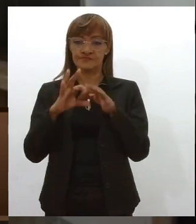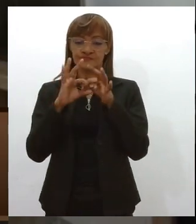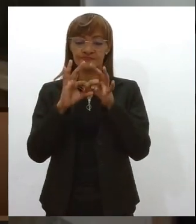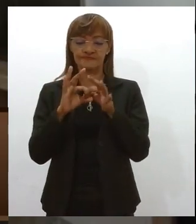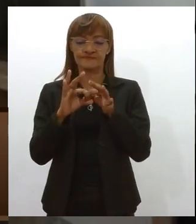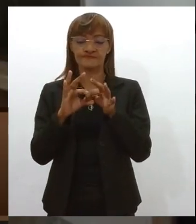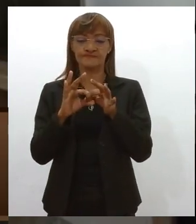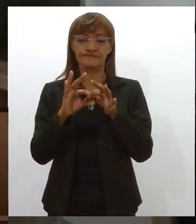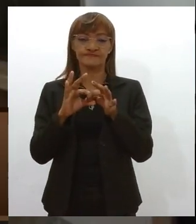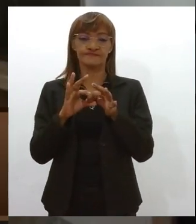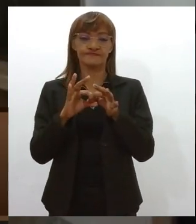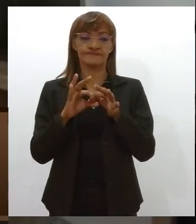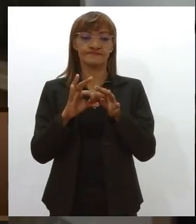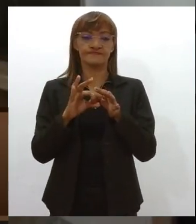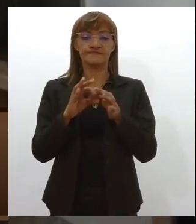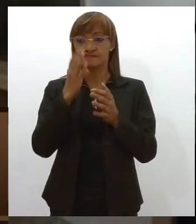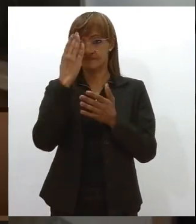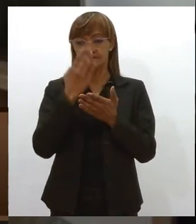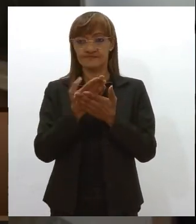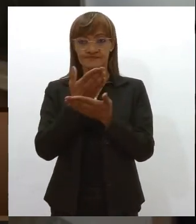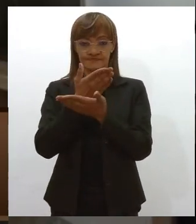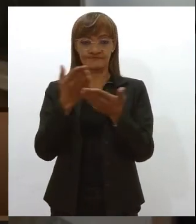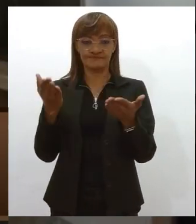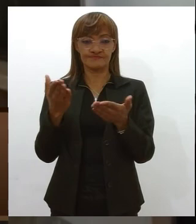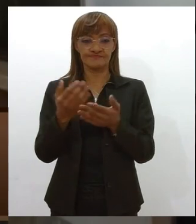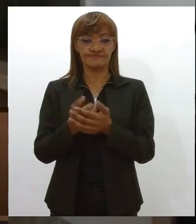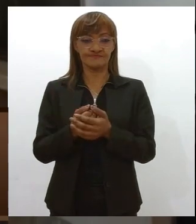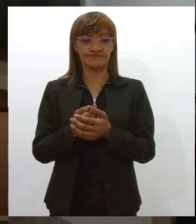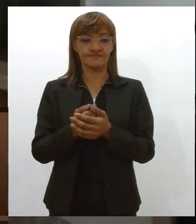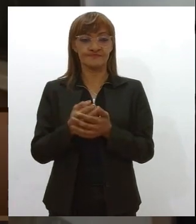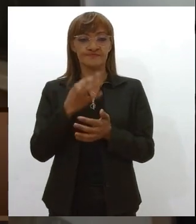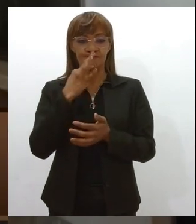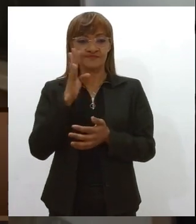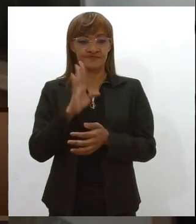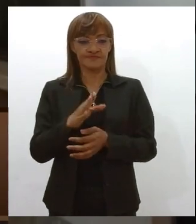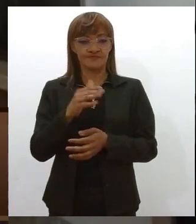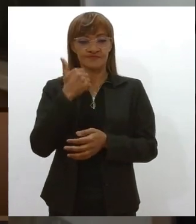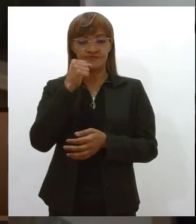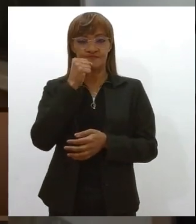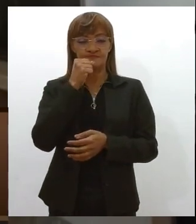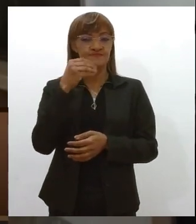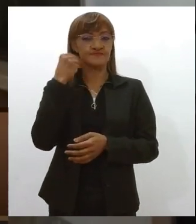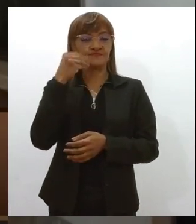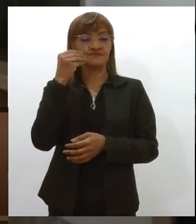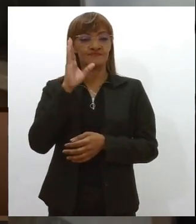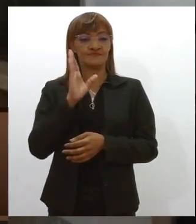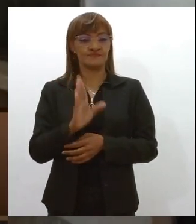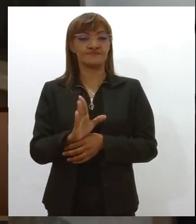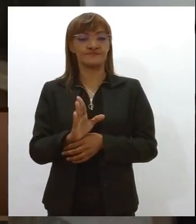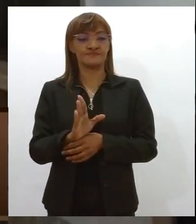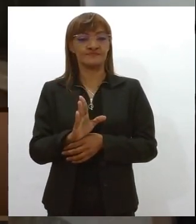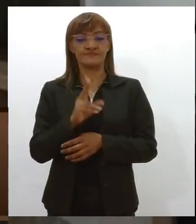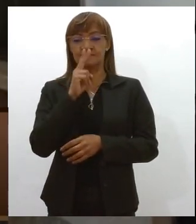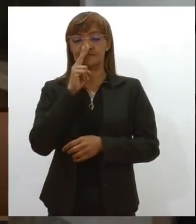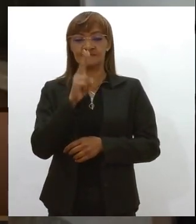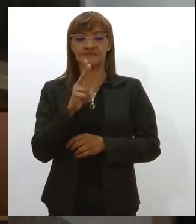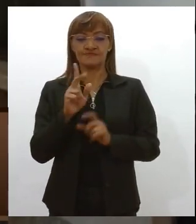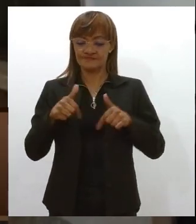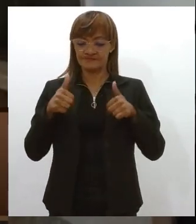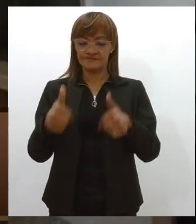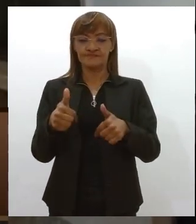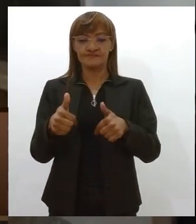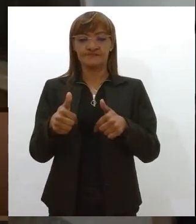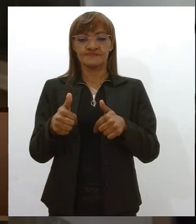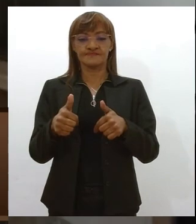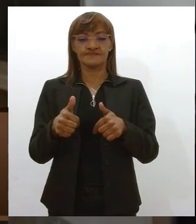unir. E tenho certeza que vocês vão ter uma mãe e uma mulher muito forte lá dentro para poder lutar, para